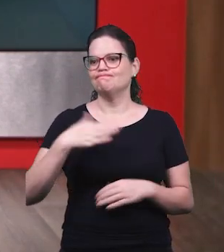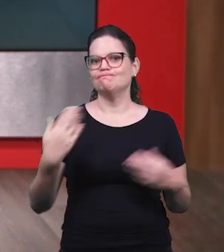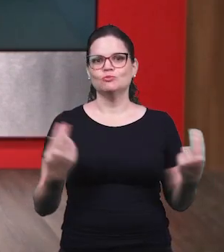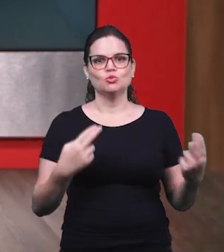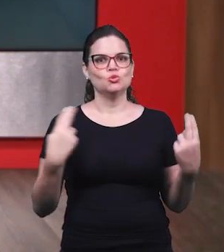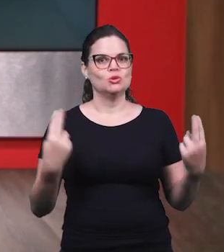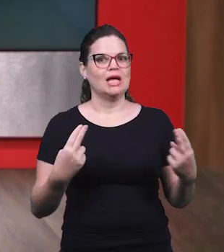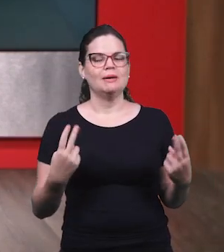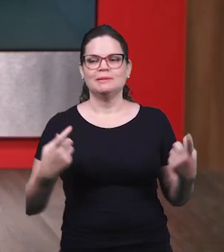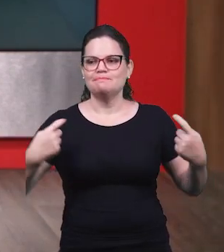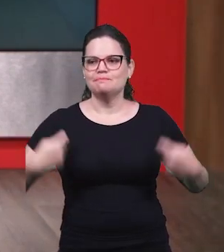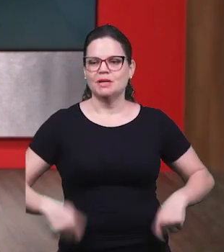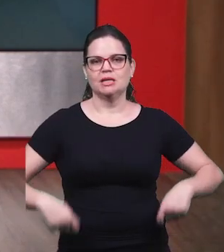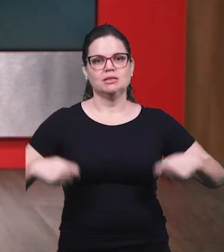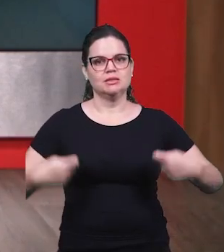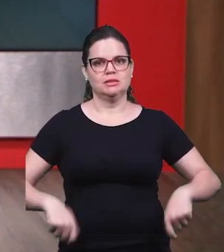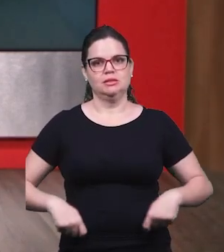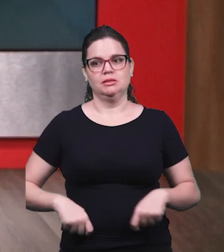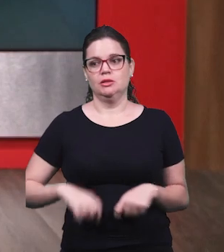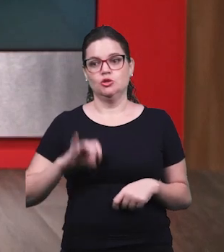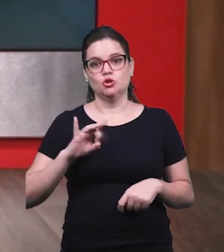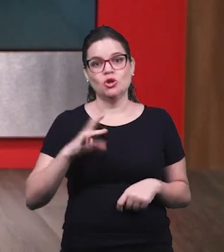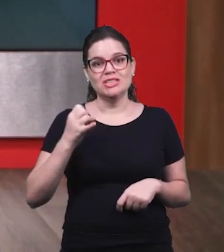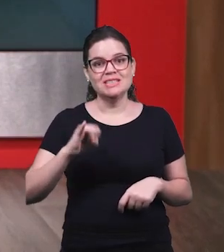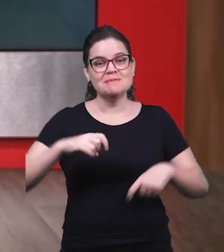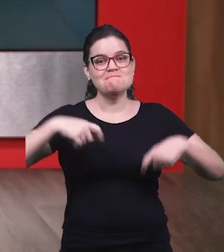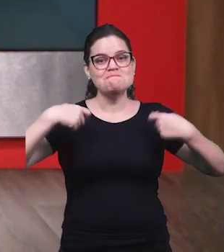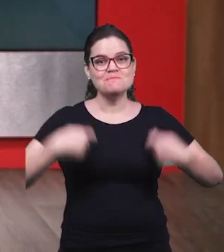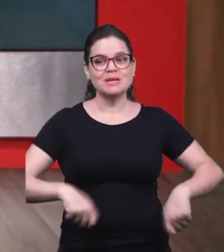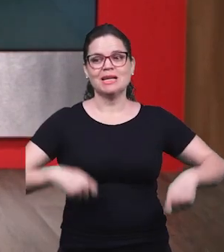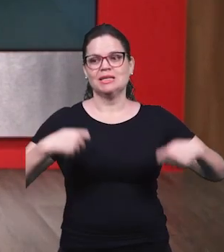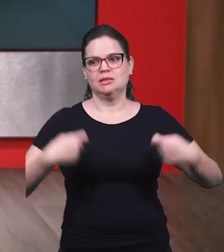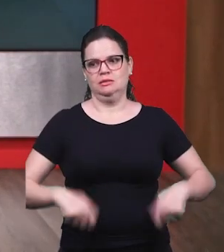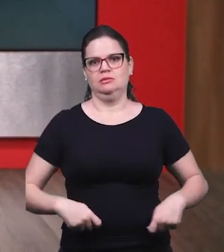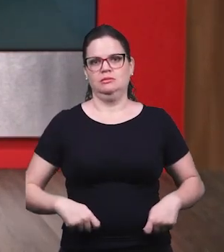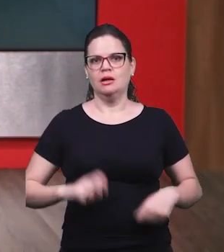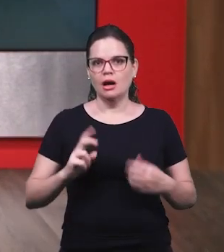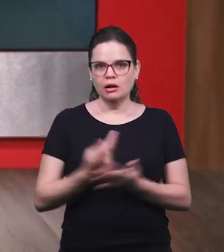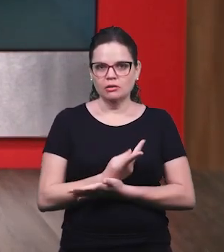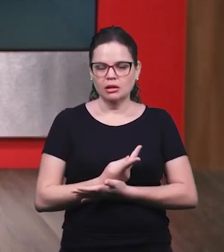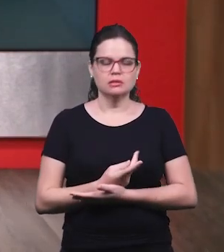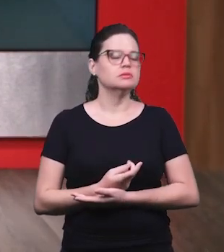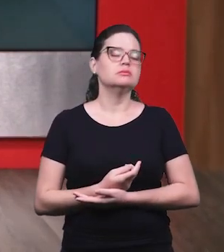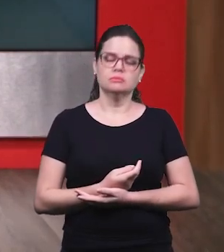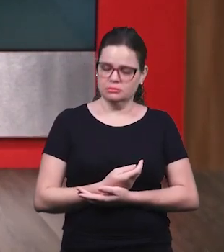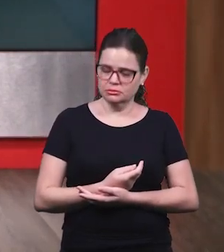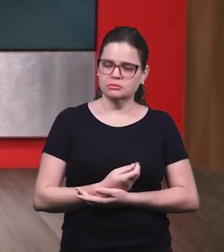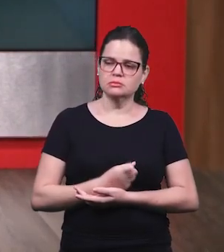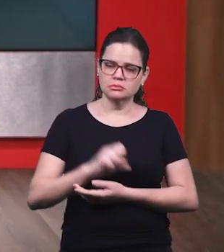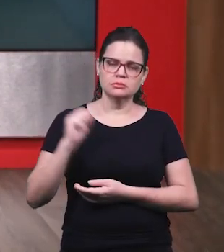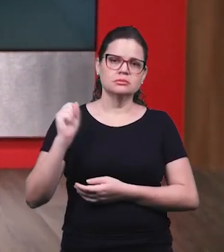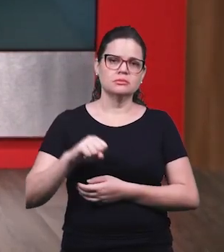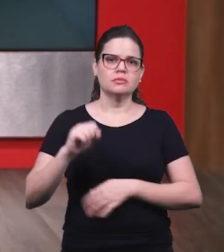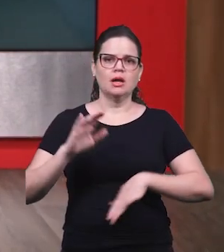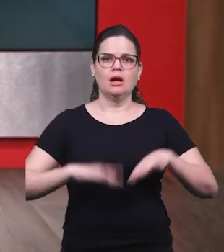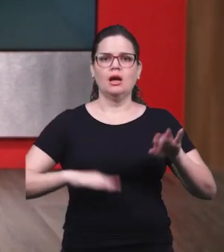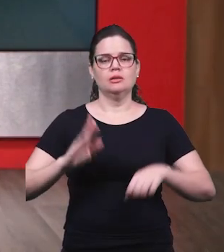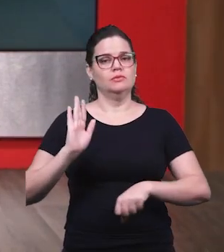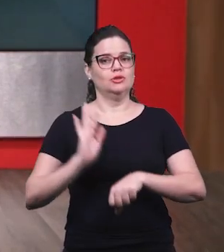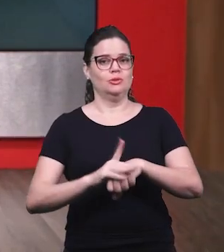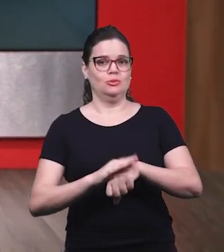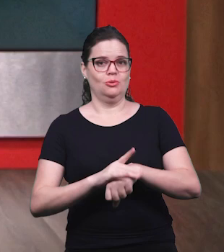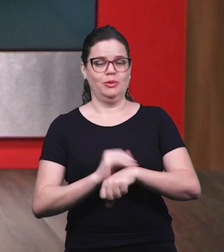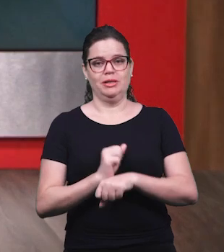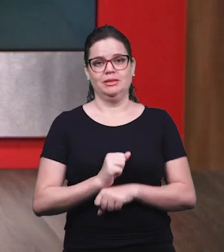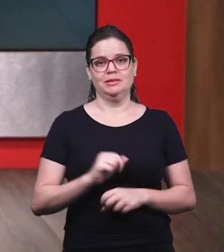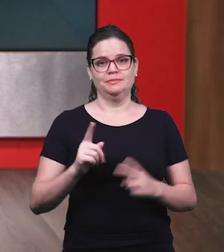inevitável. Pagar juros somente numa situação inevitável. Ela acontece? Ela acontece. Às vezes uma